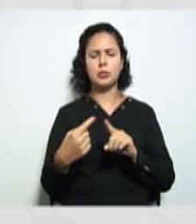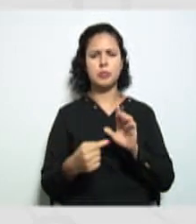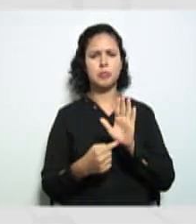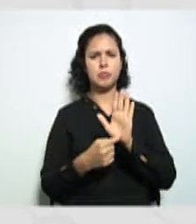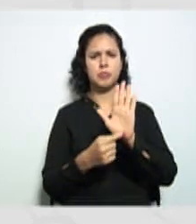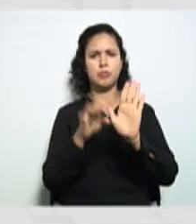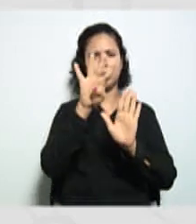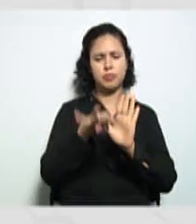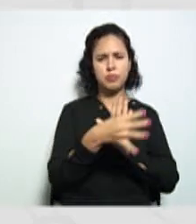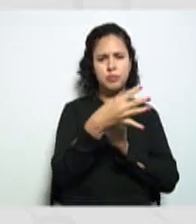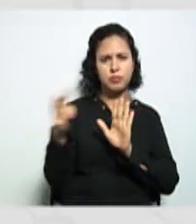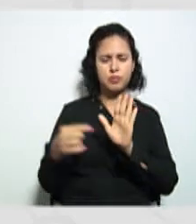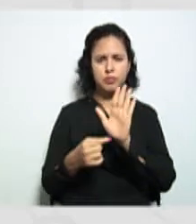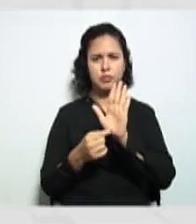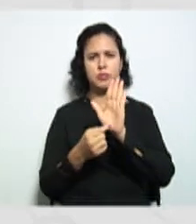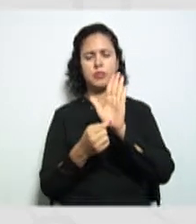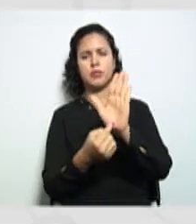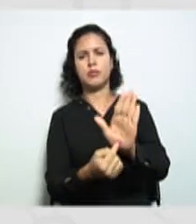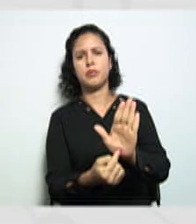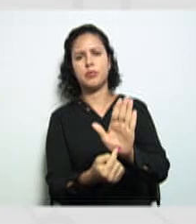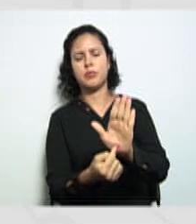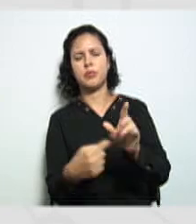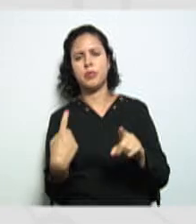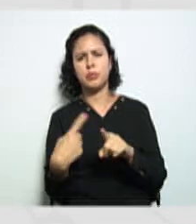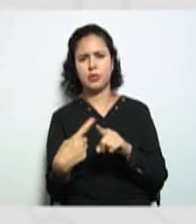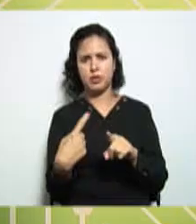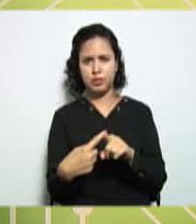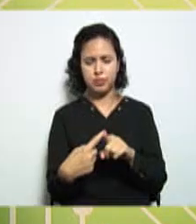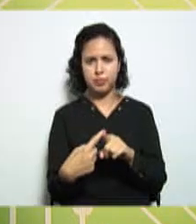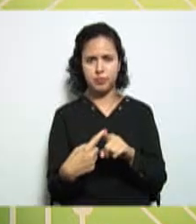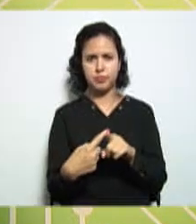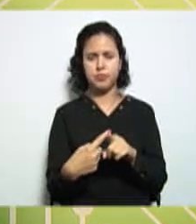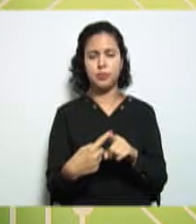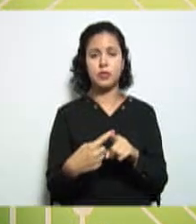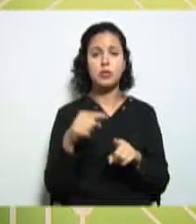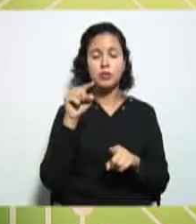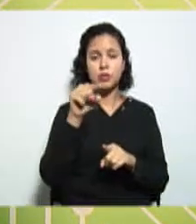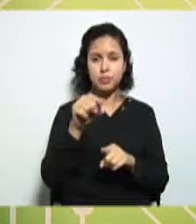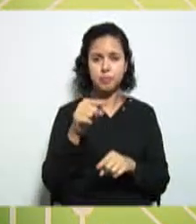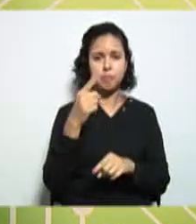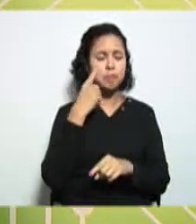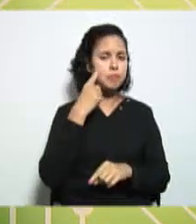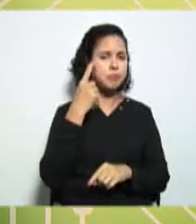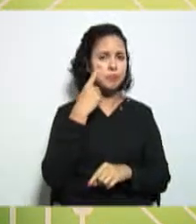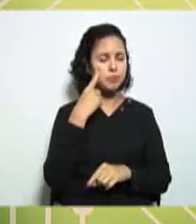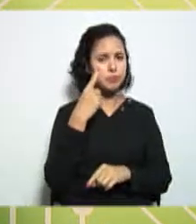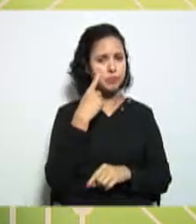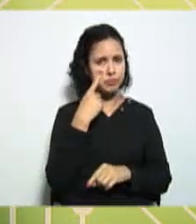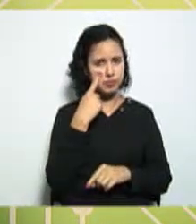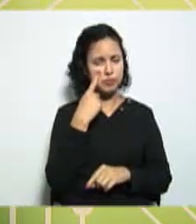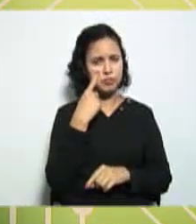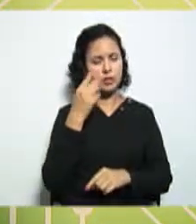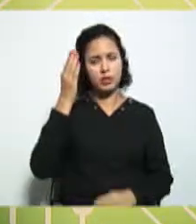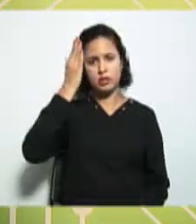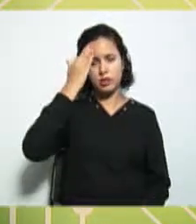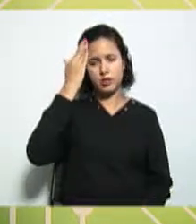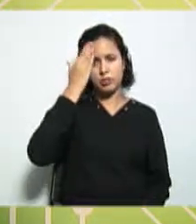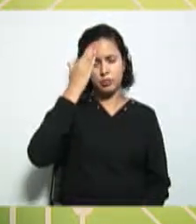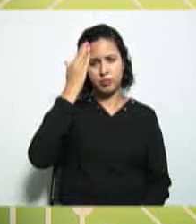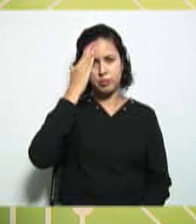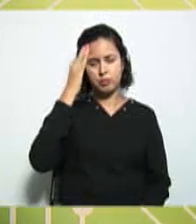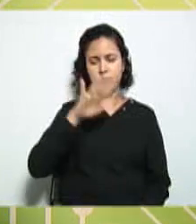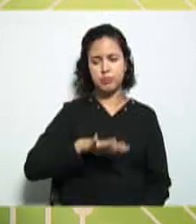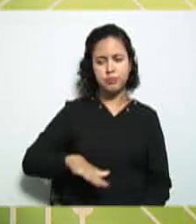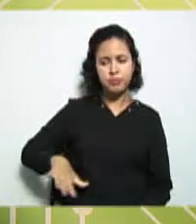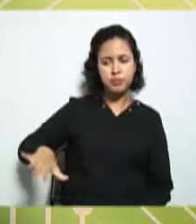essa ilustração, esse quadro para vocês? Para que vocês possam ter uma noção do